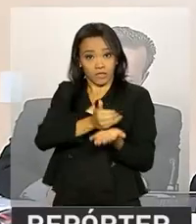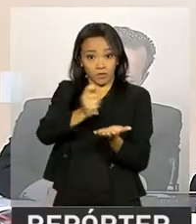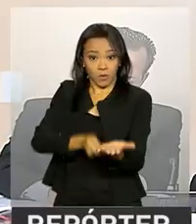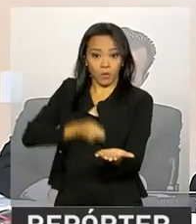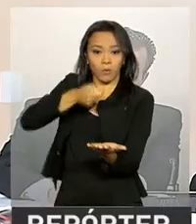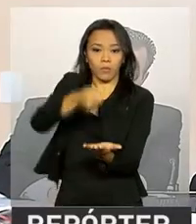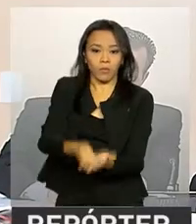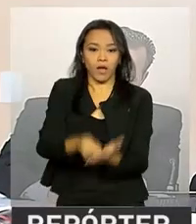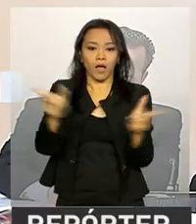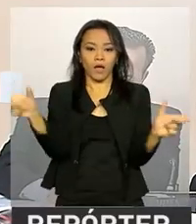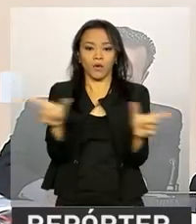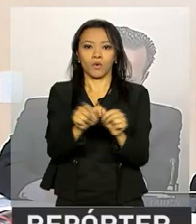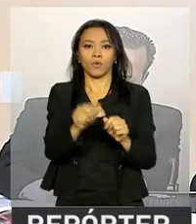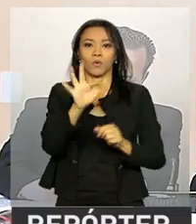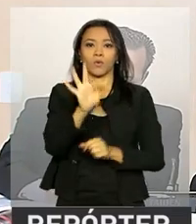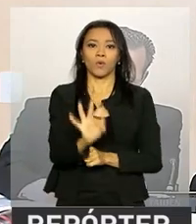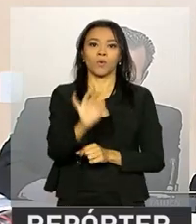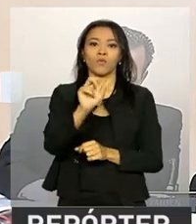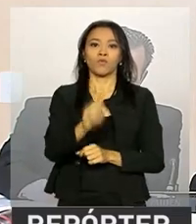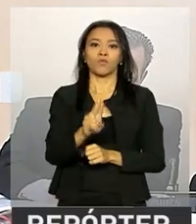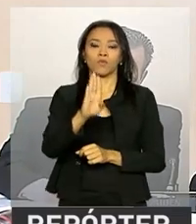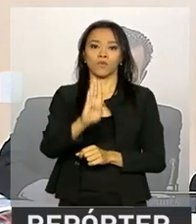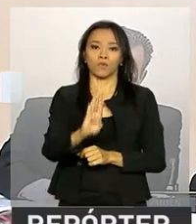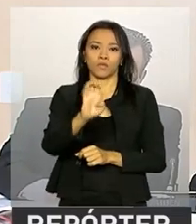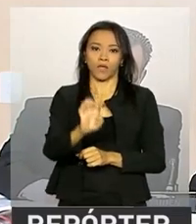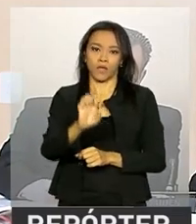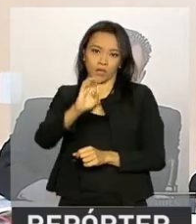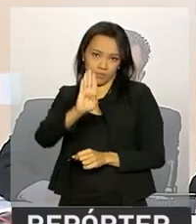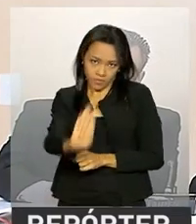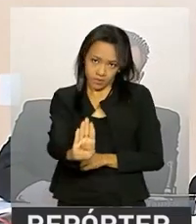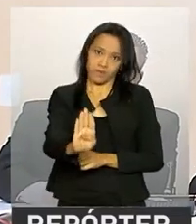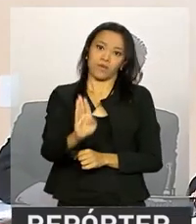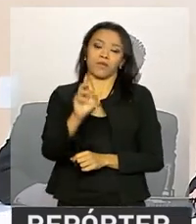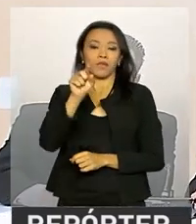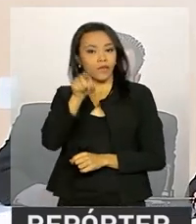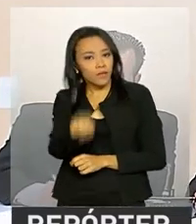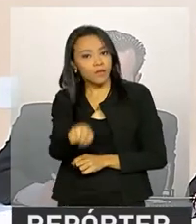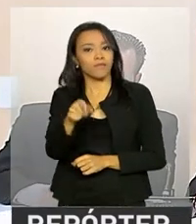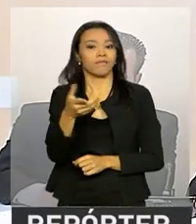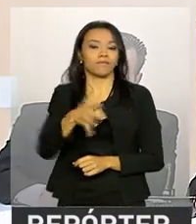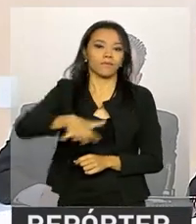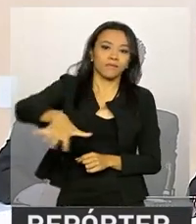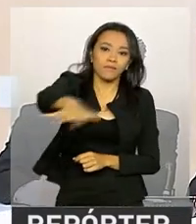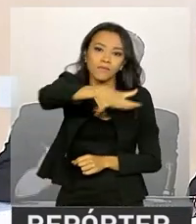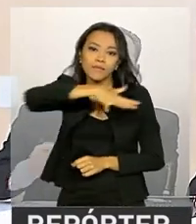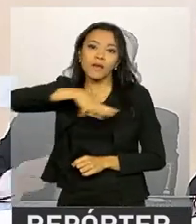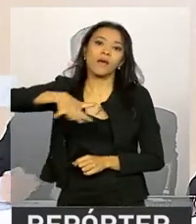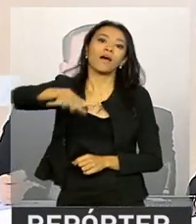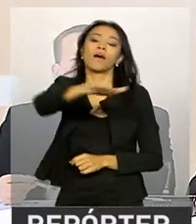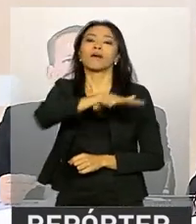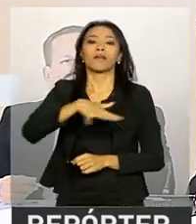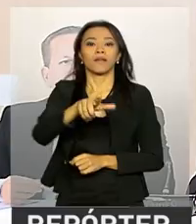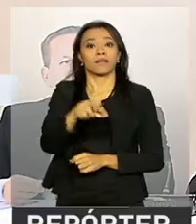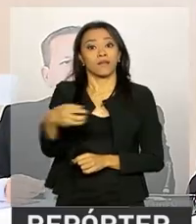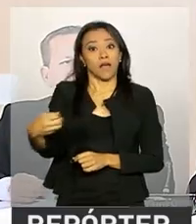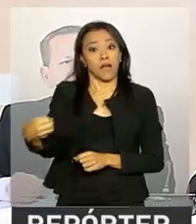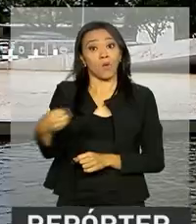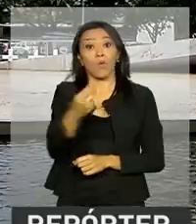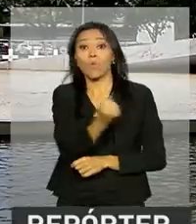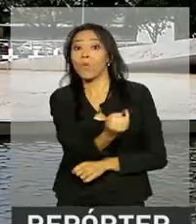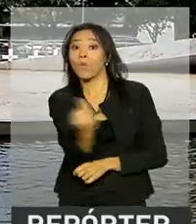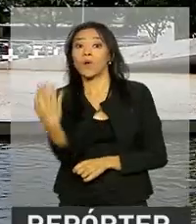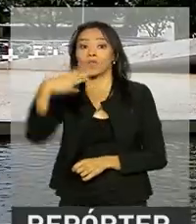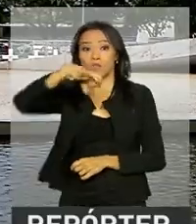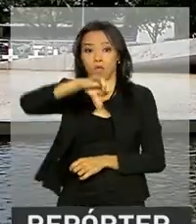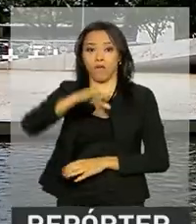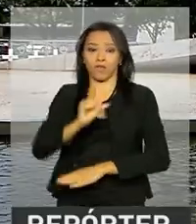o fundo de manutenção e Desenvolvimento da Educação Básica de valorização dos profissionais de educação a nove estados